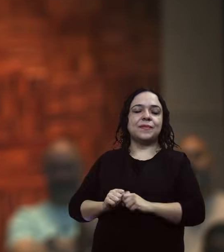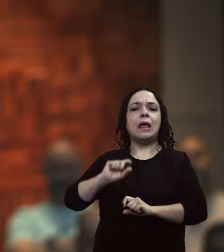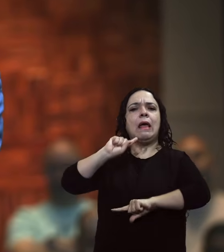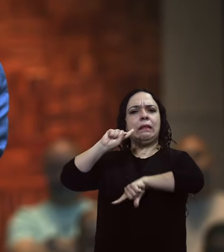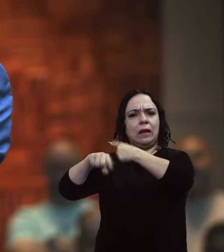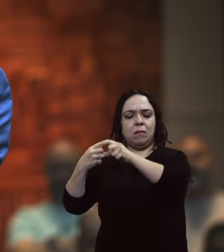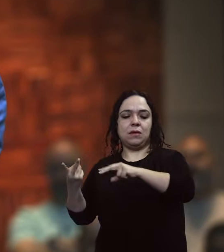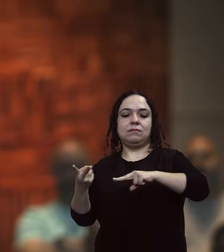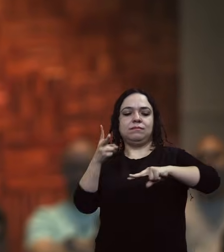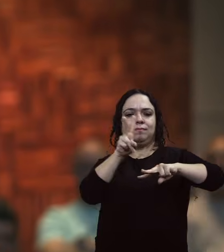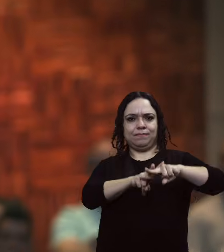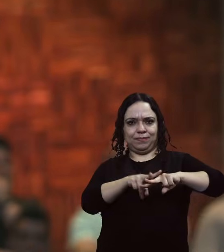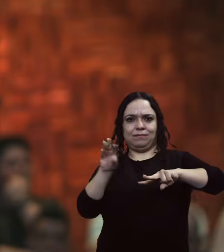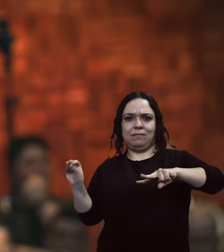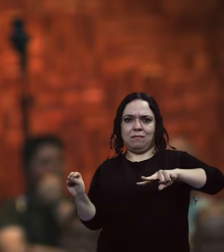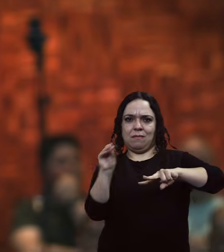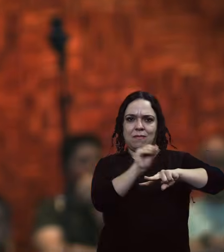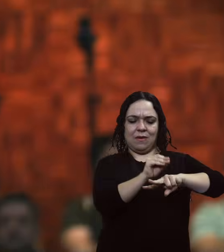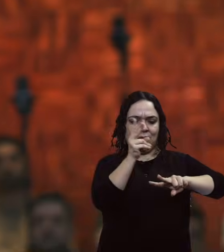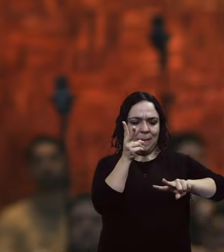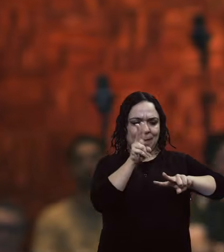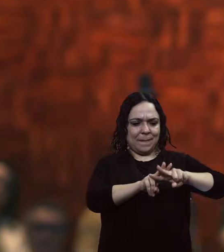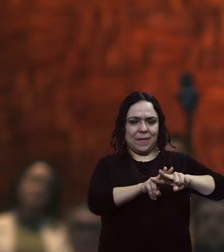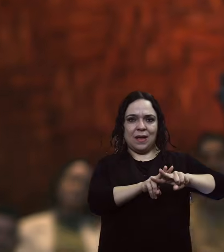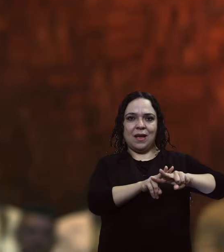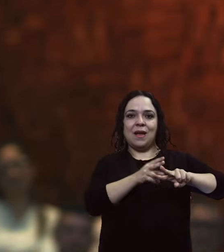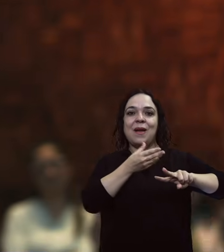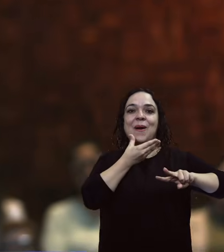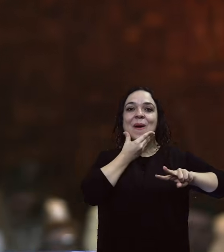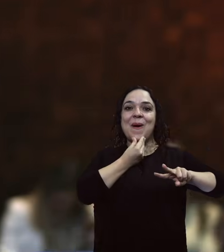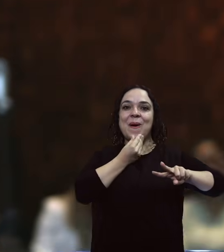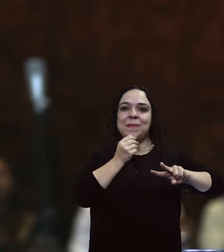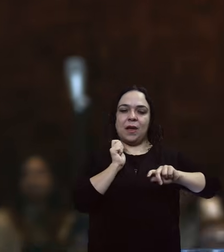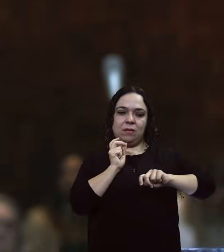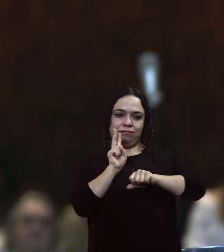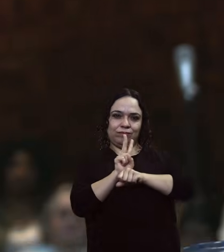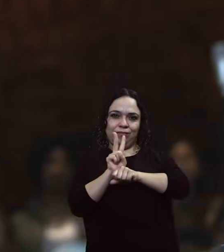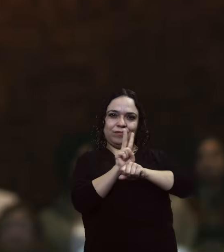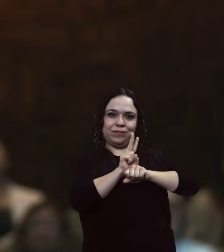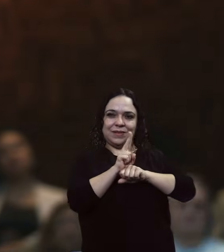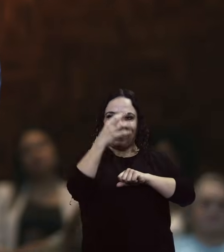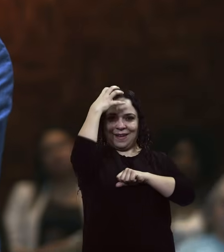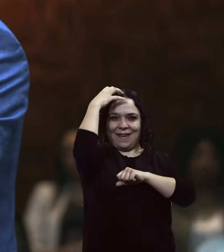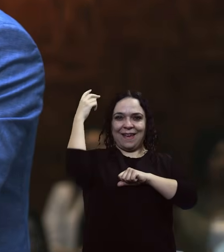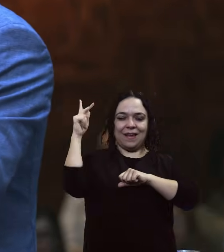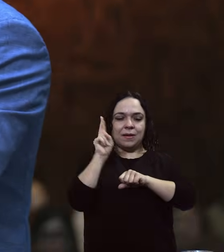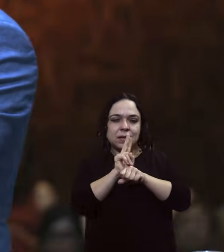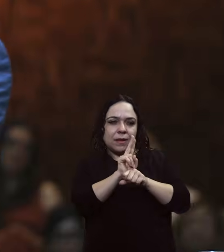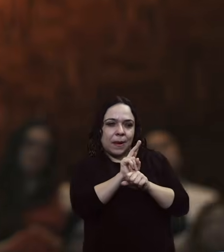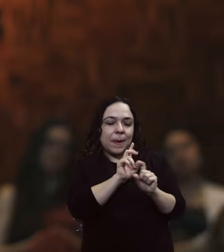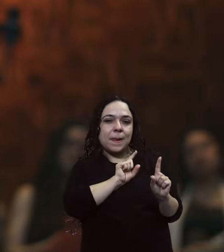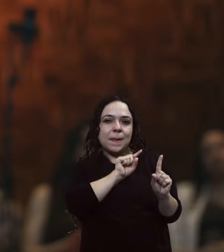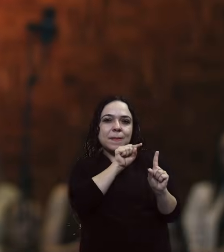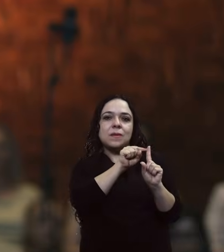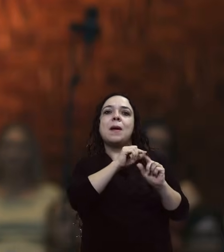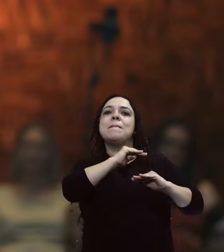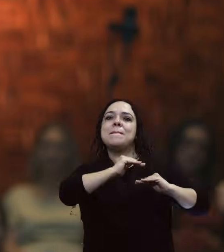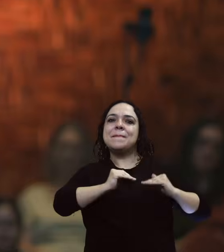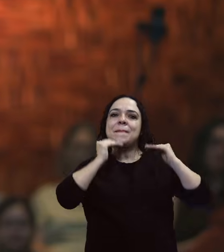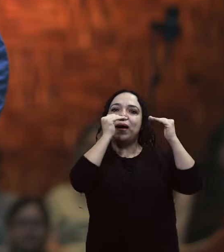cárcere, na prisão que guardava os prisioneiros do rei, ele avança na direção